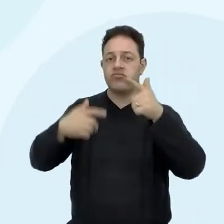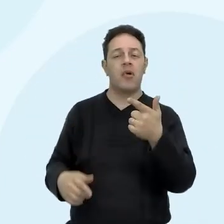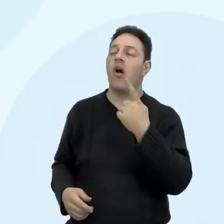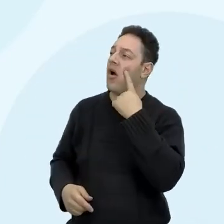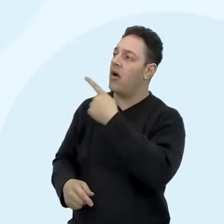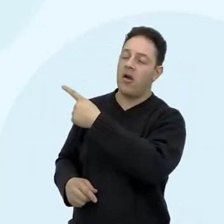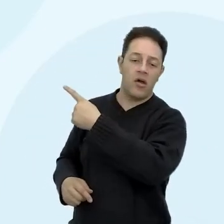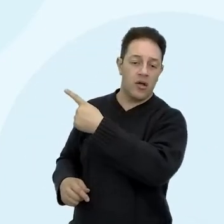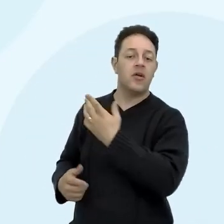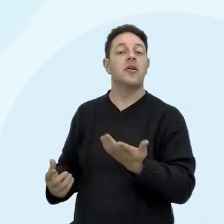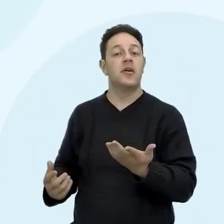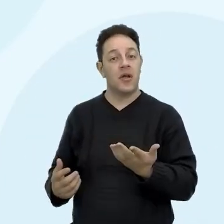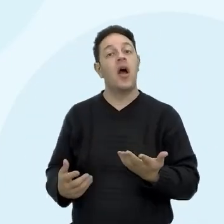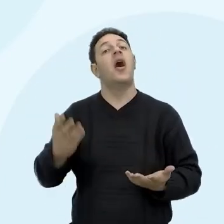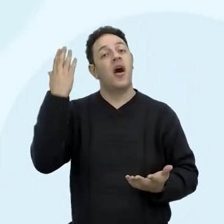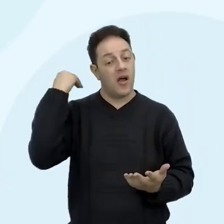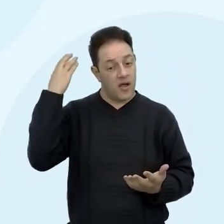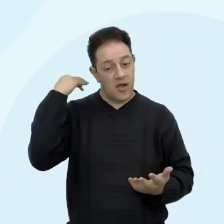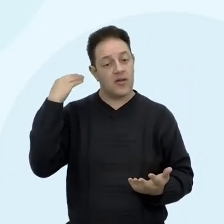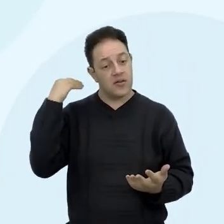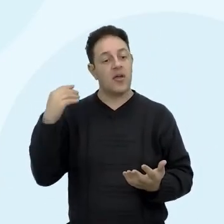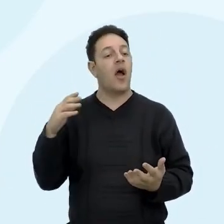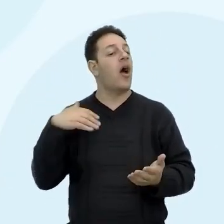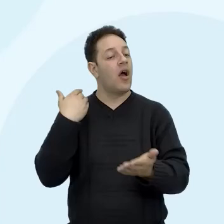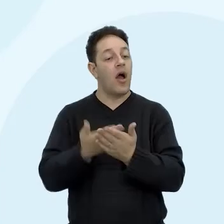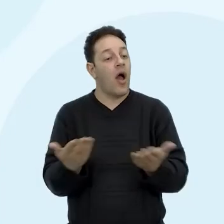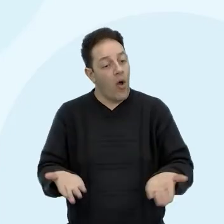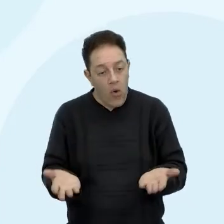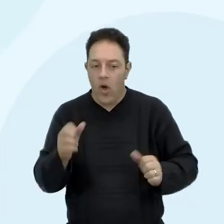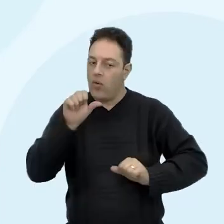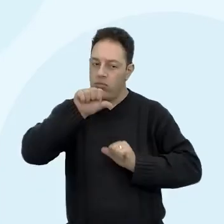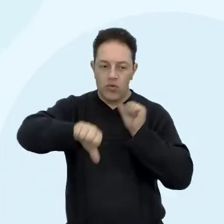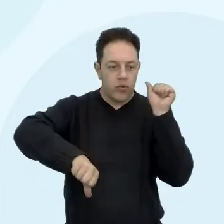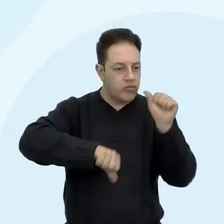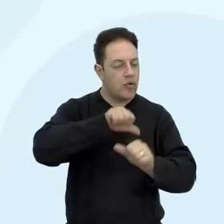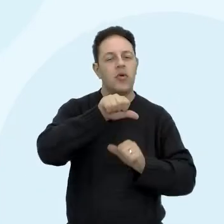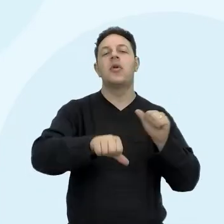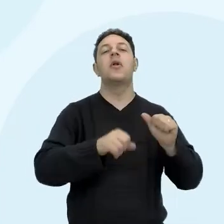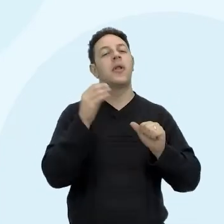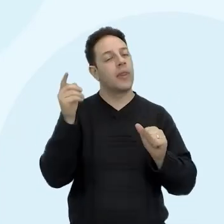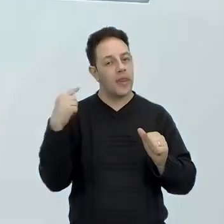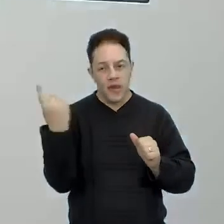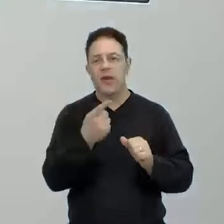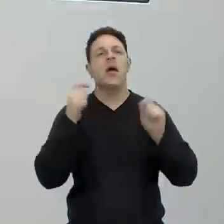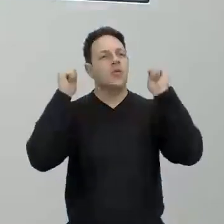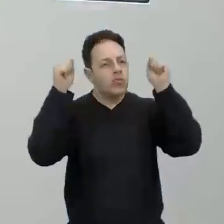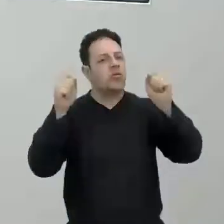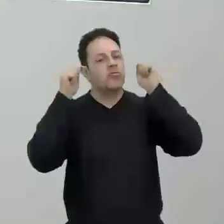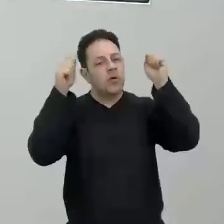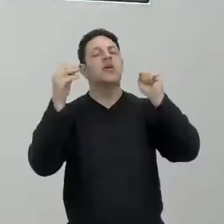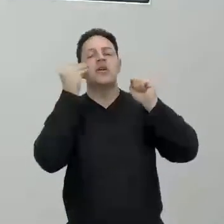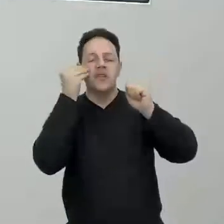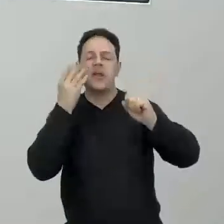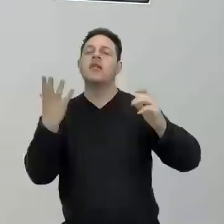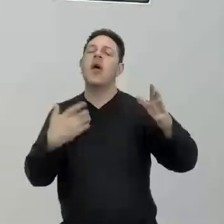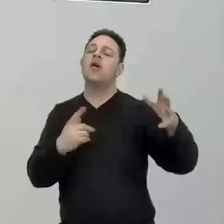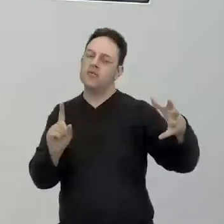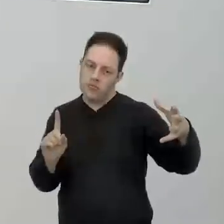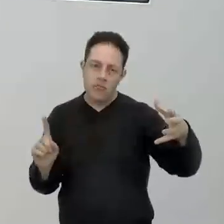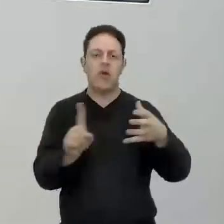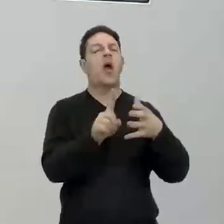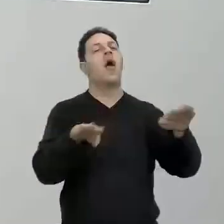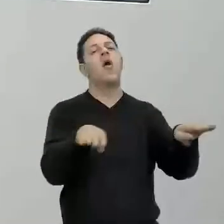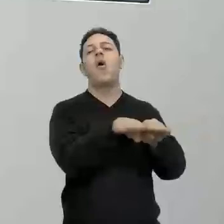vez mais presentes para justamente a gente conseguir ter efetivamente uma